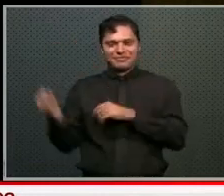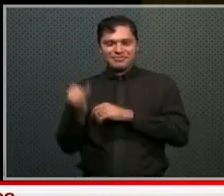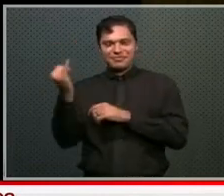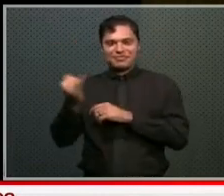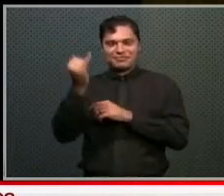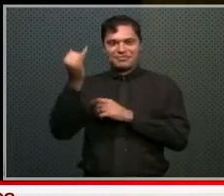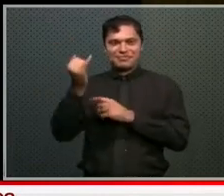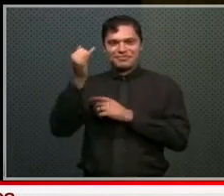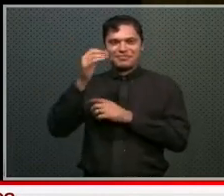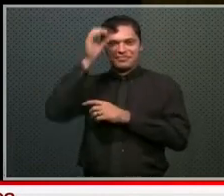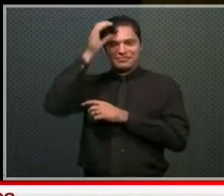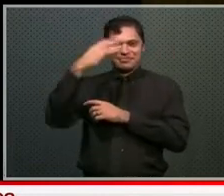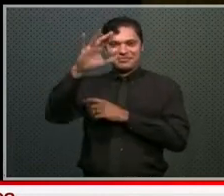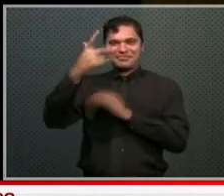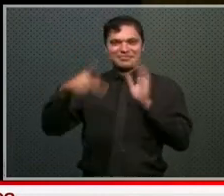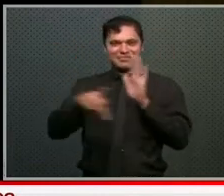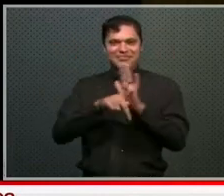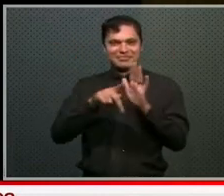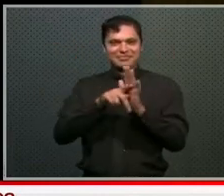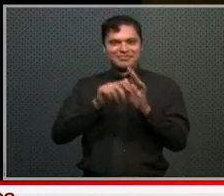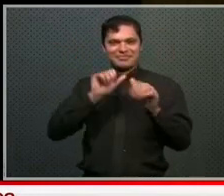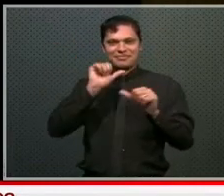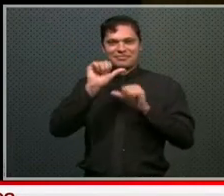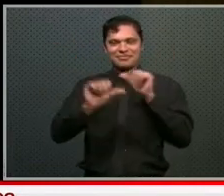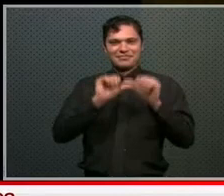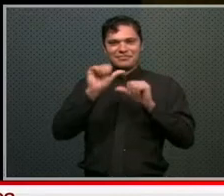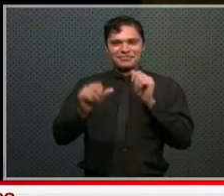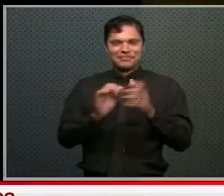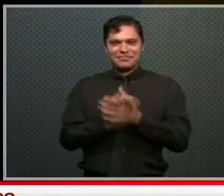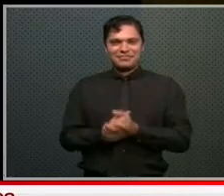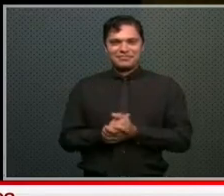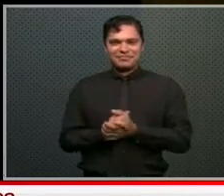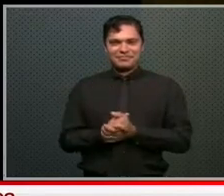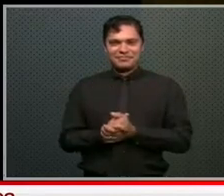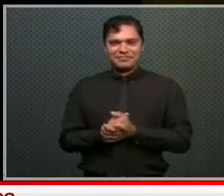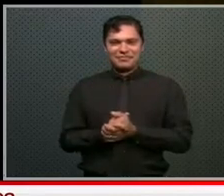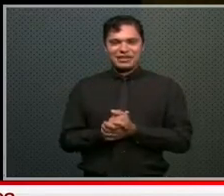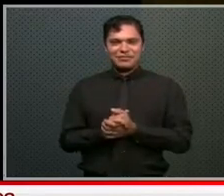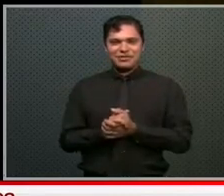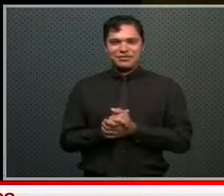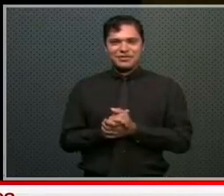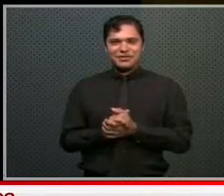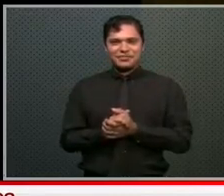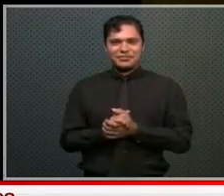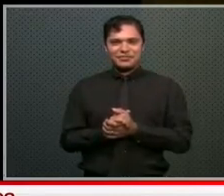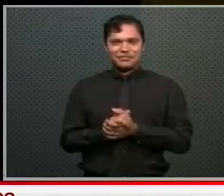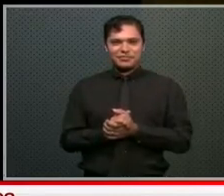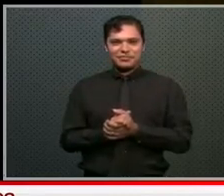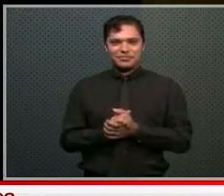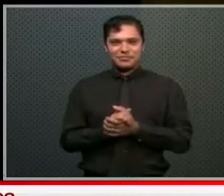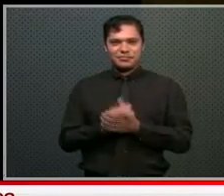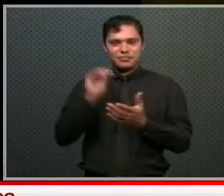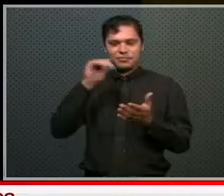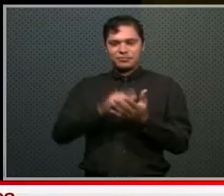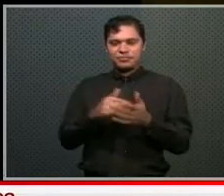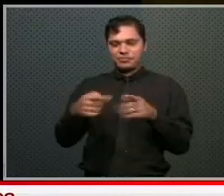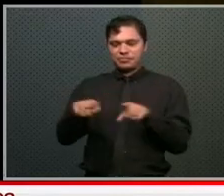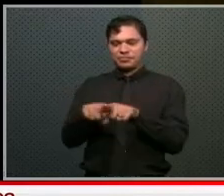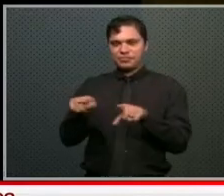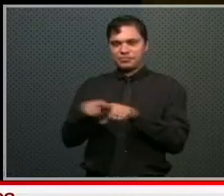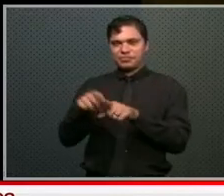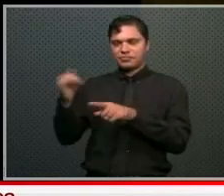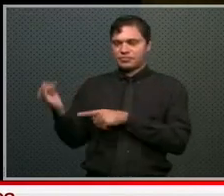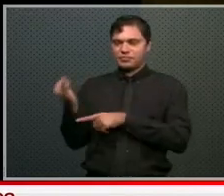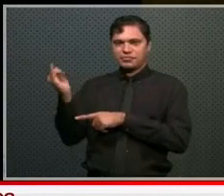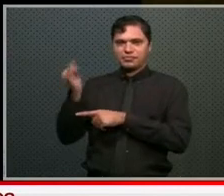como um vetor de transformação deixe-me ver se é o último porém não menos importante né meu